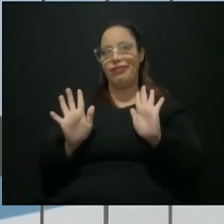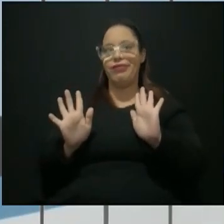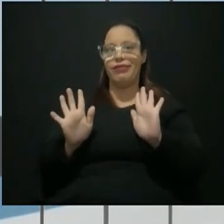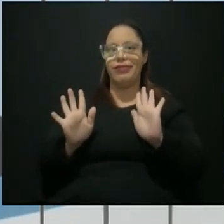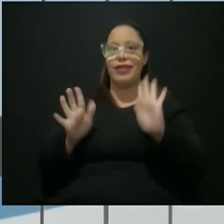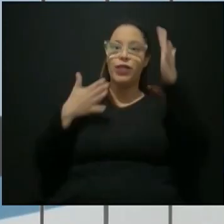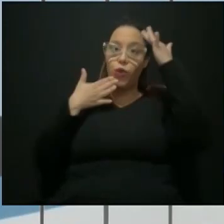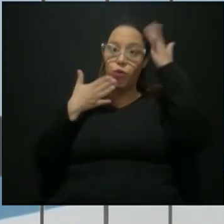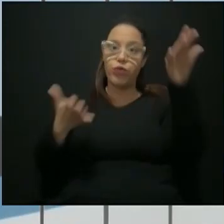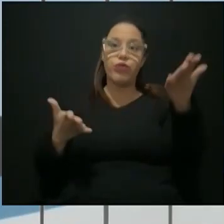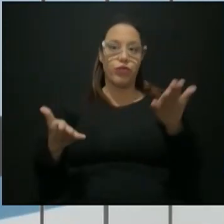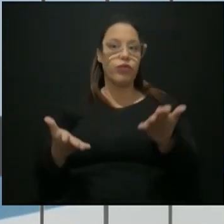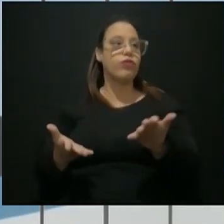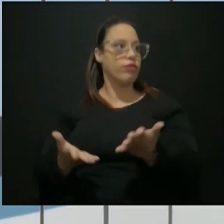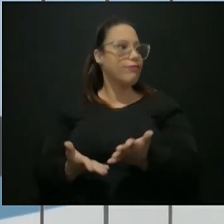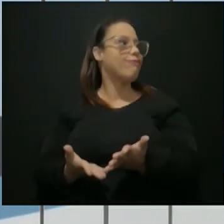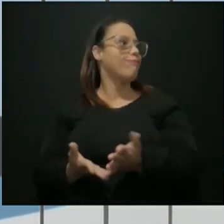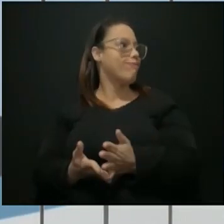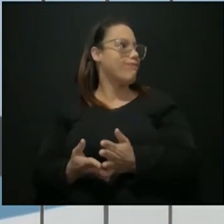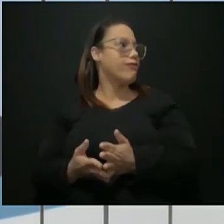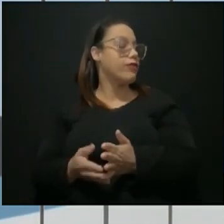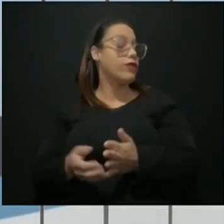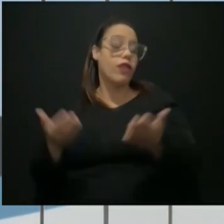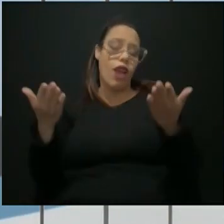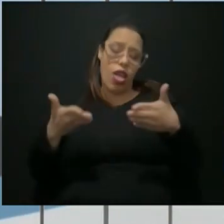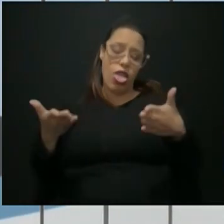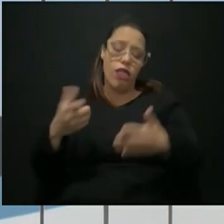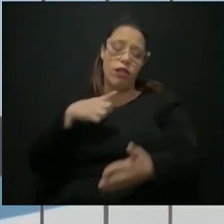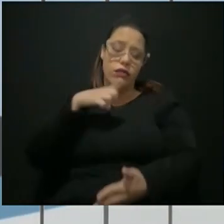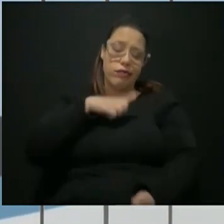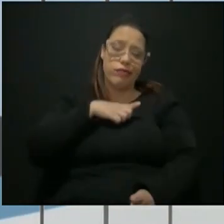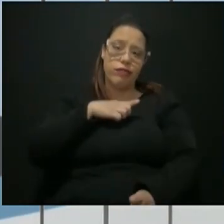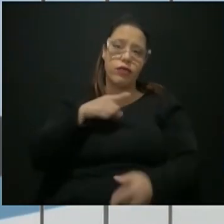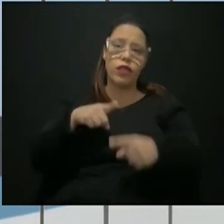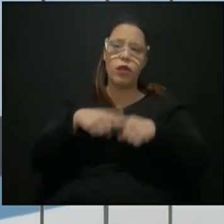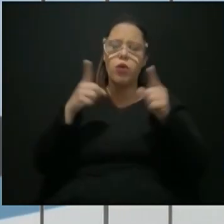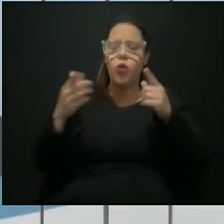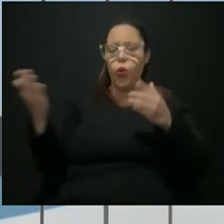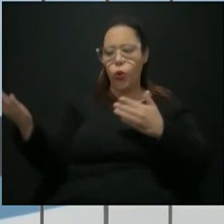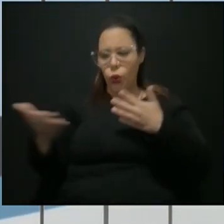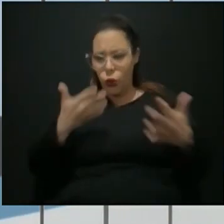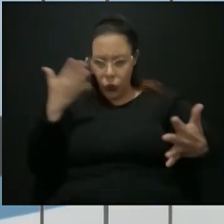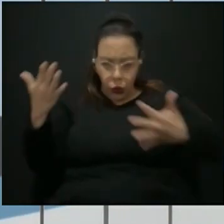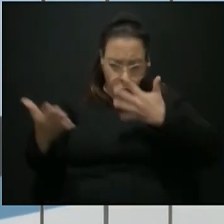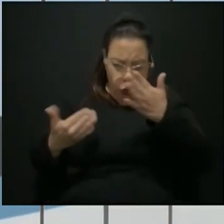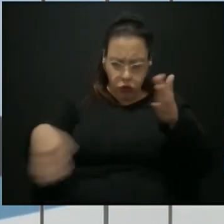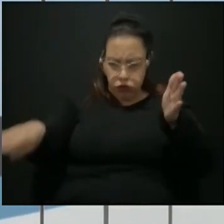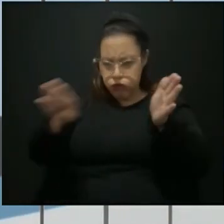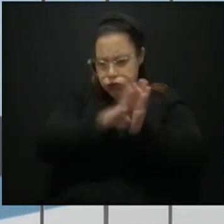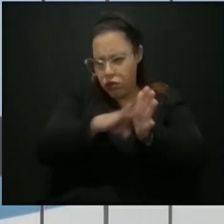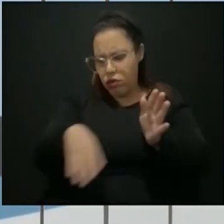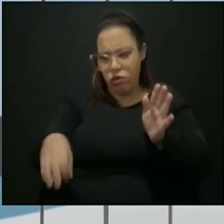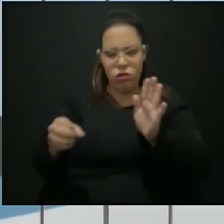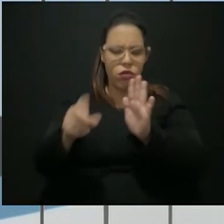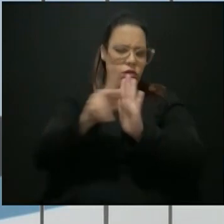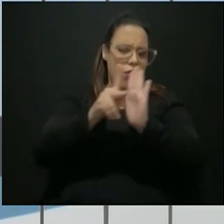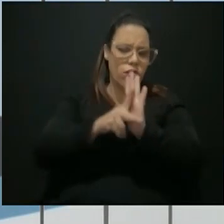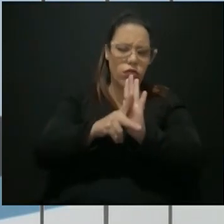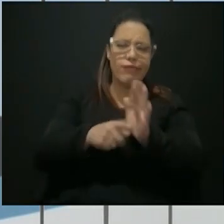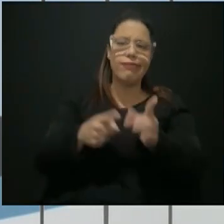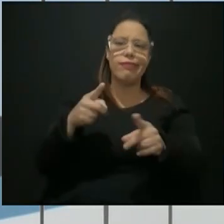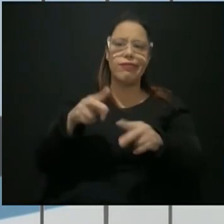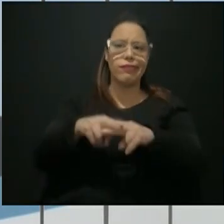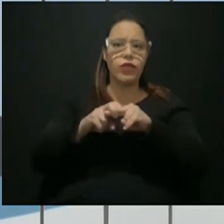ter gratidão pelo que a gente tem hoje, mas a vida é movimento, a gente precisa inserir novos projetos. Portanto, não importa a